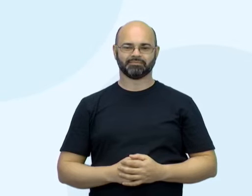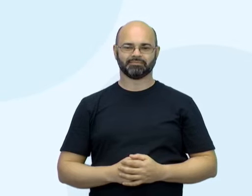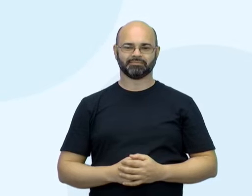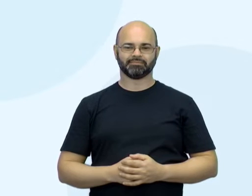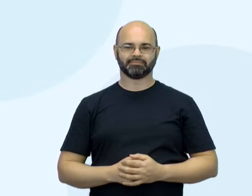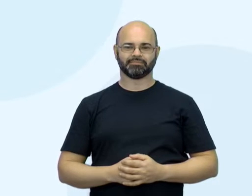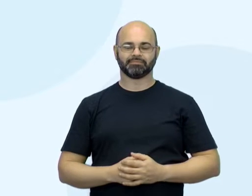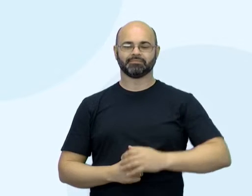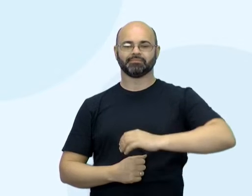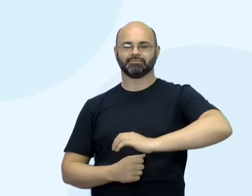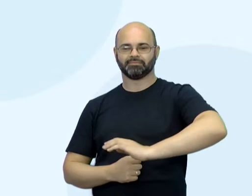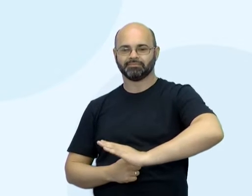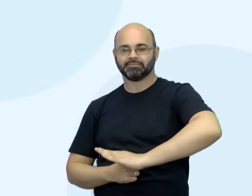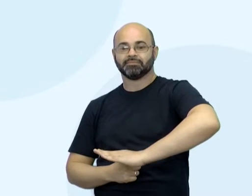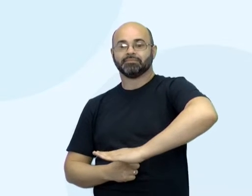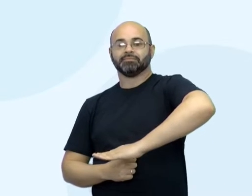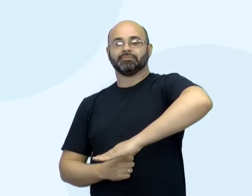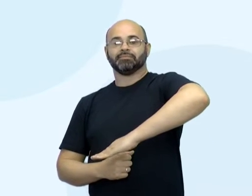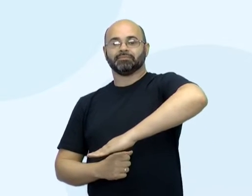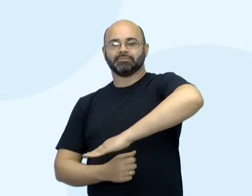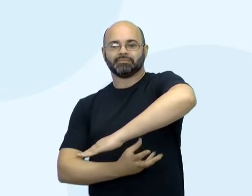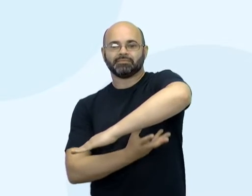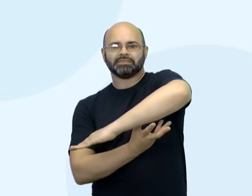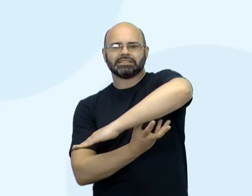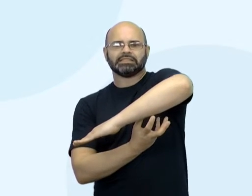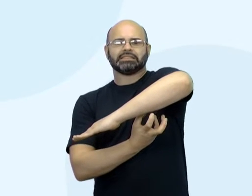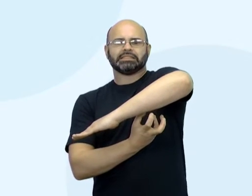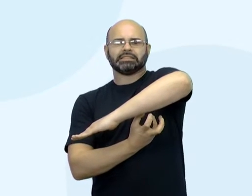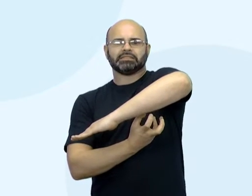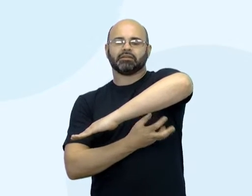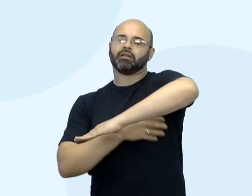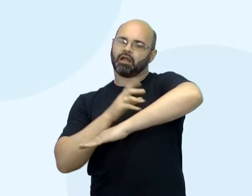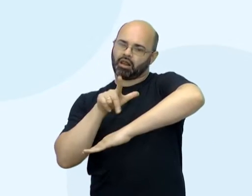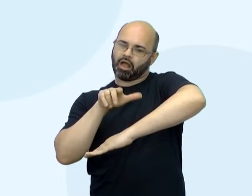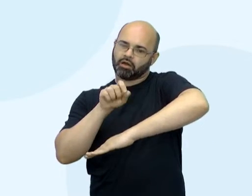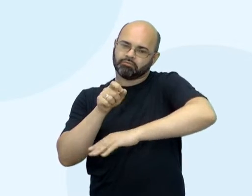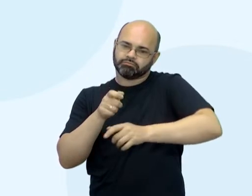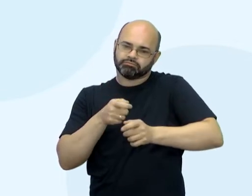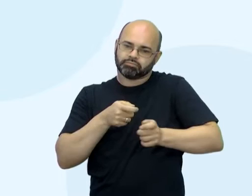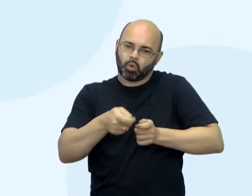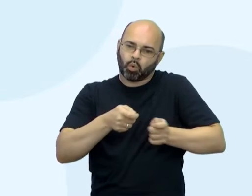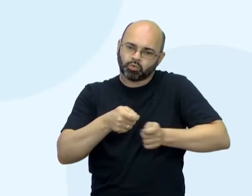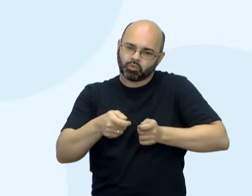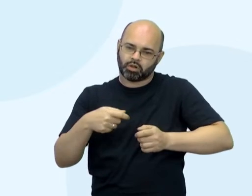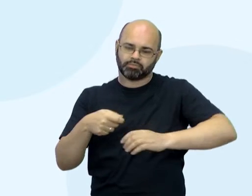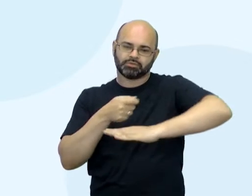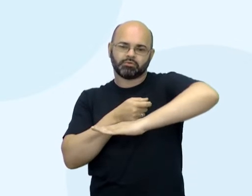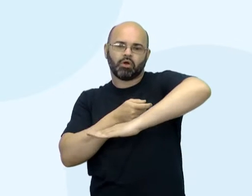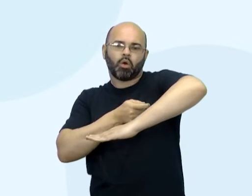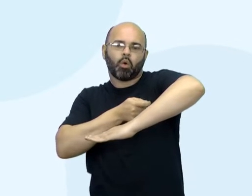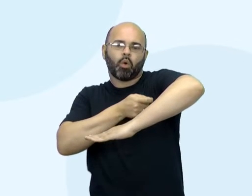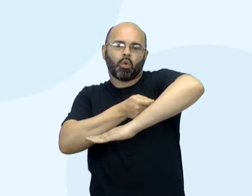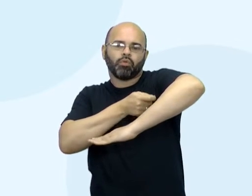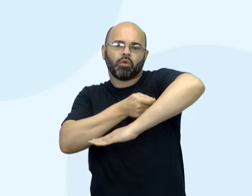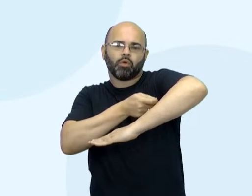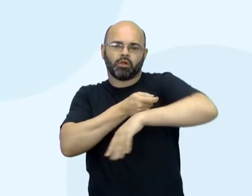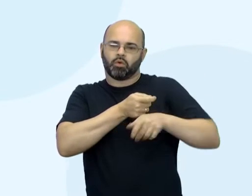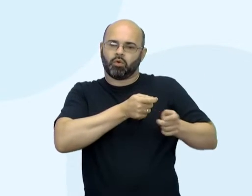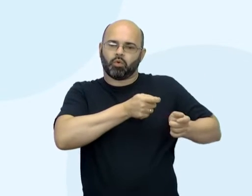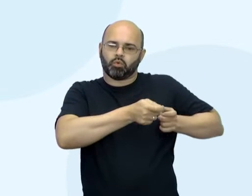essa musculatura, evidentemente precisa ser controlado por alguém. Quem é que controla quando o